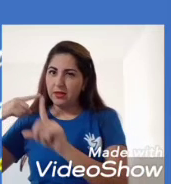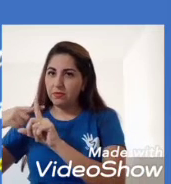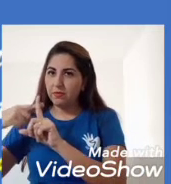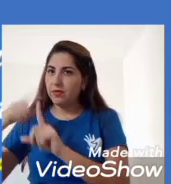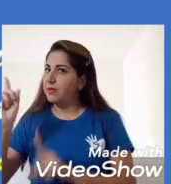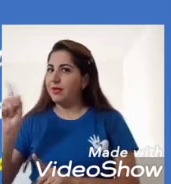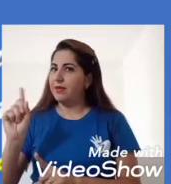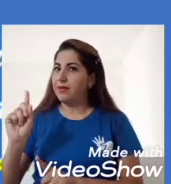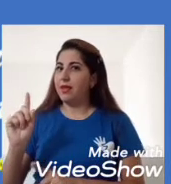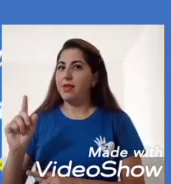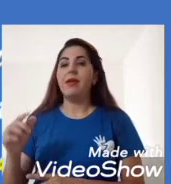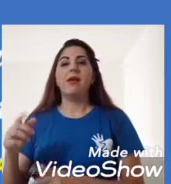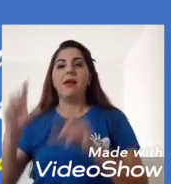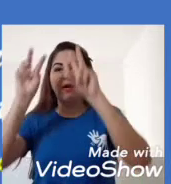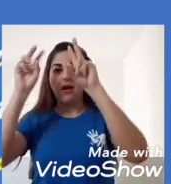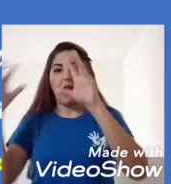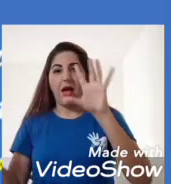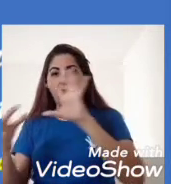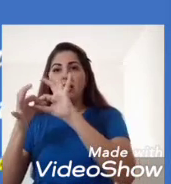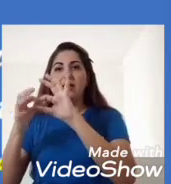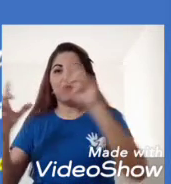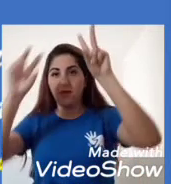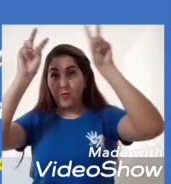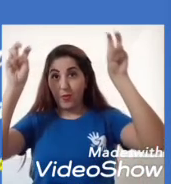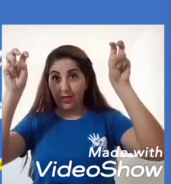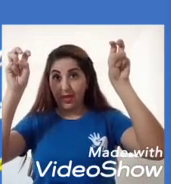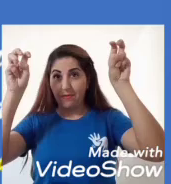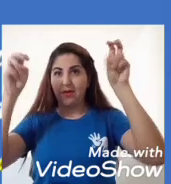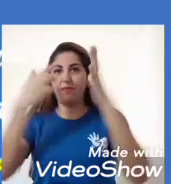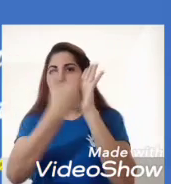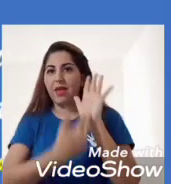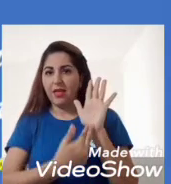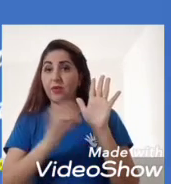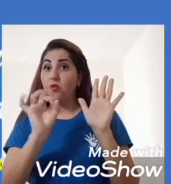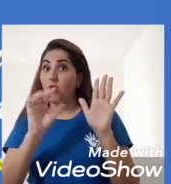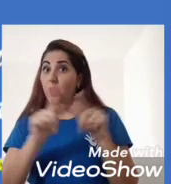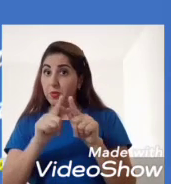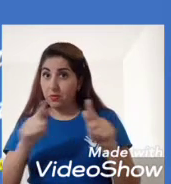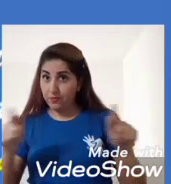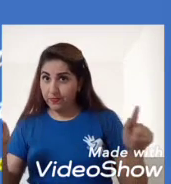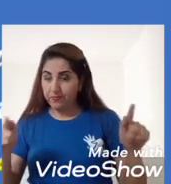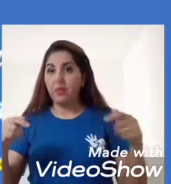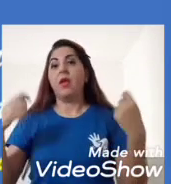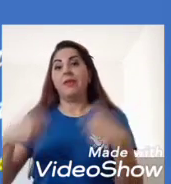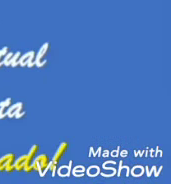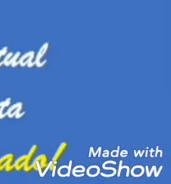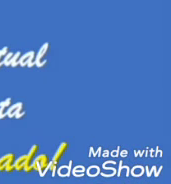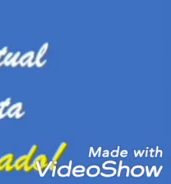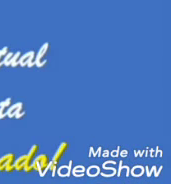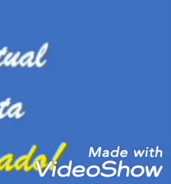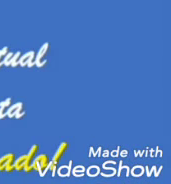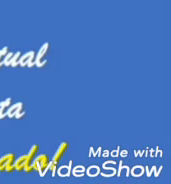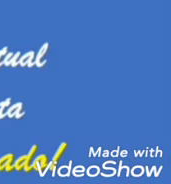muita ligação com o tema da redação, apenas com questões gramaticais mesmo. Então, é preciso que se